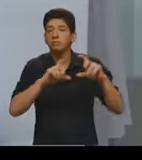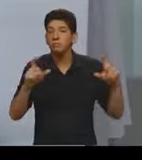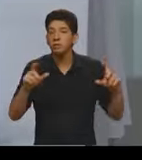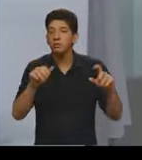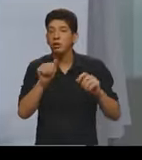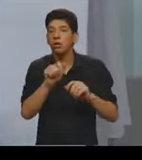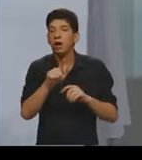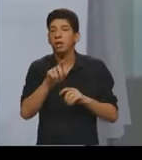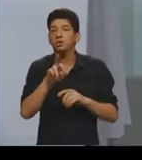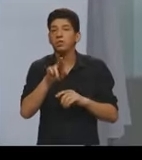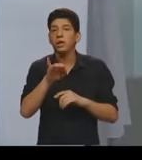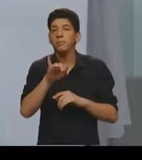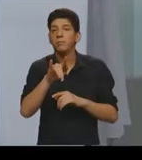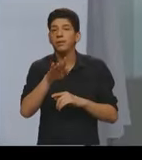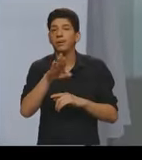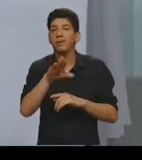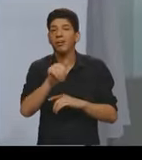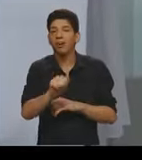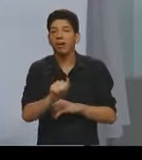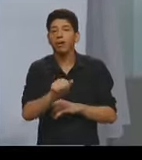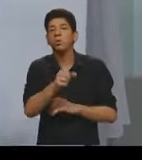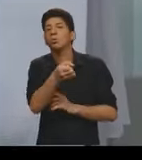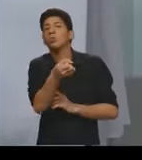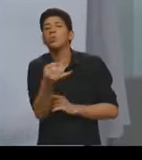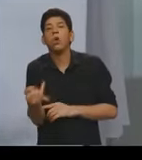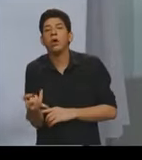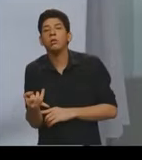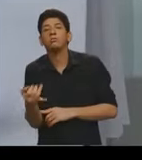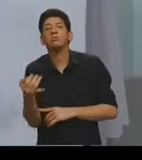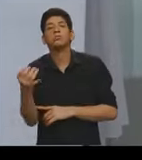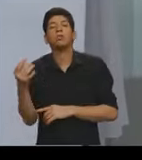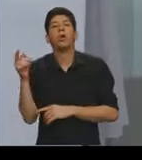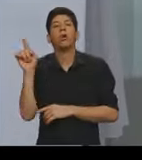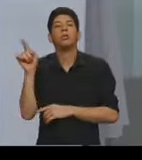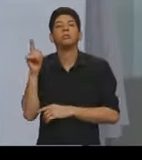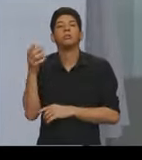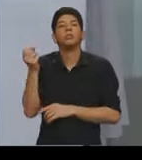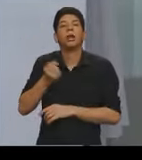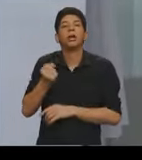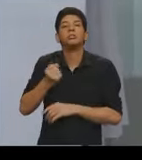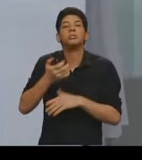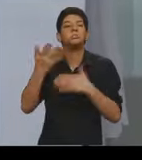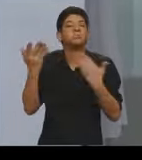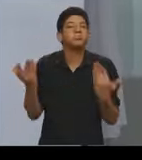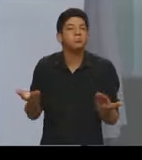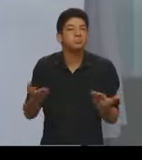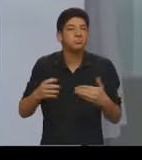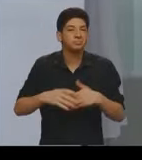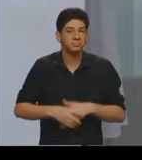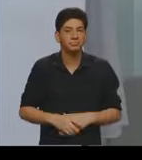algébrica. Quanto custou o litro de leite, né?